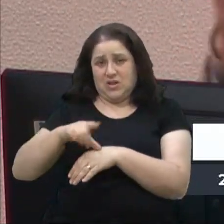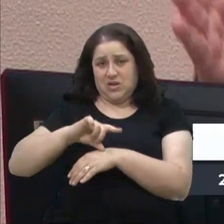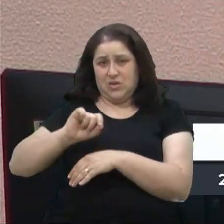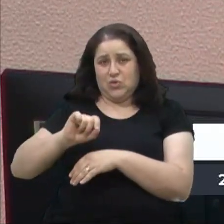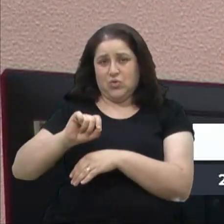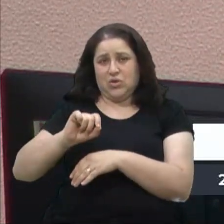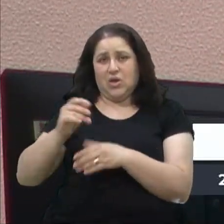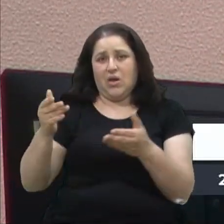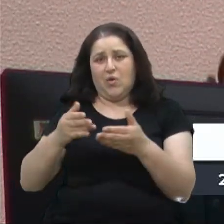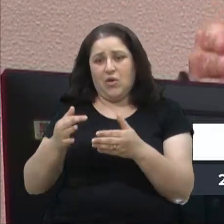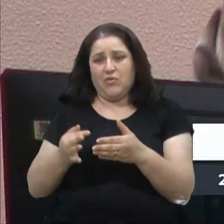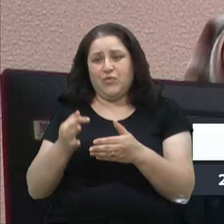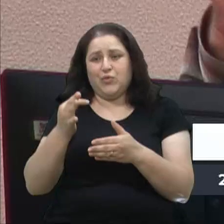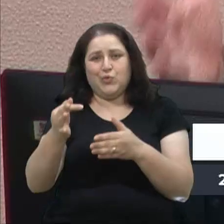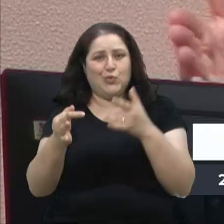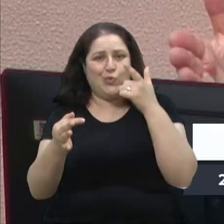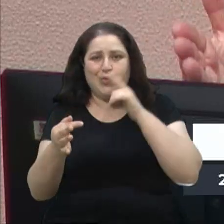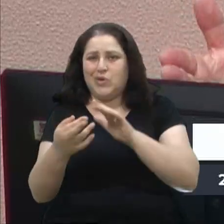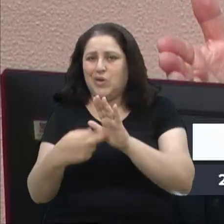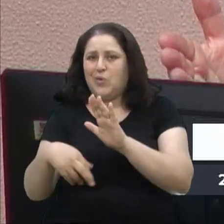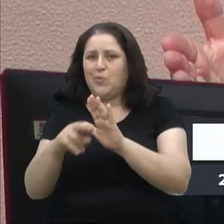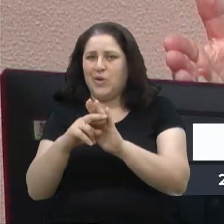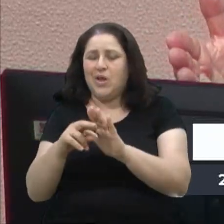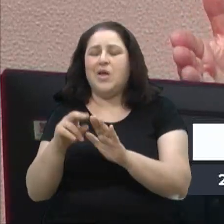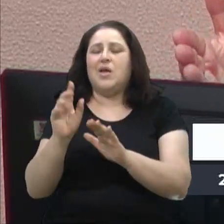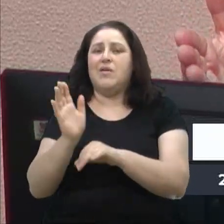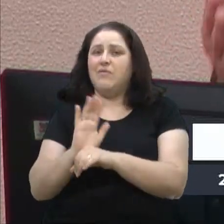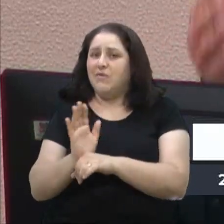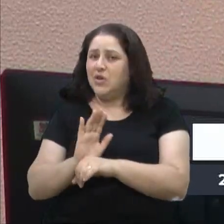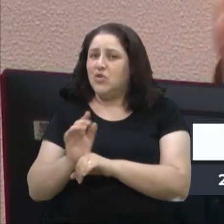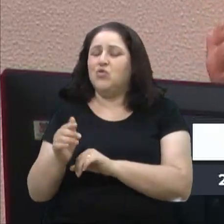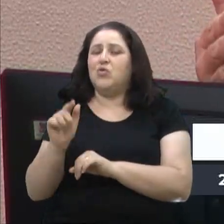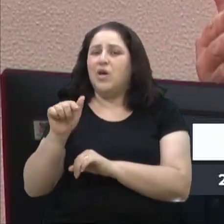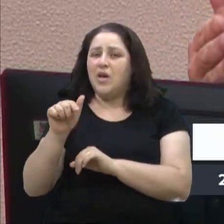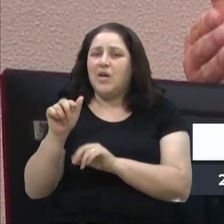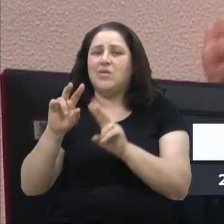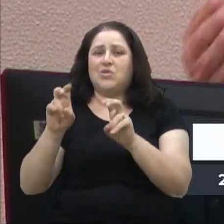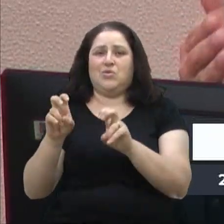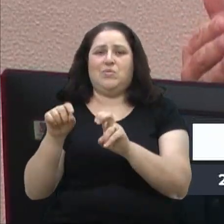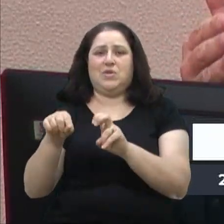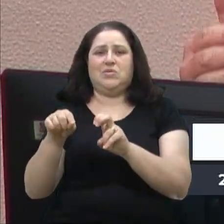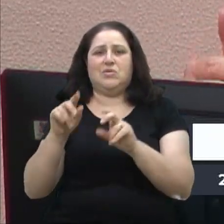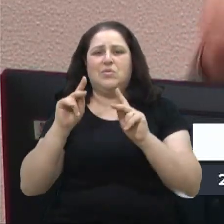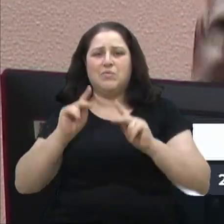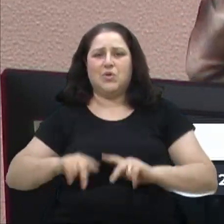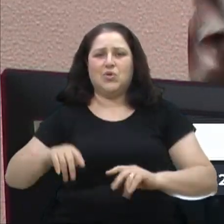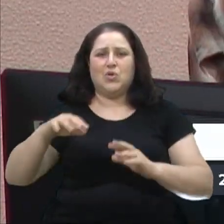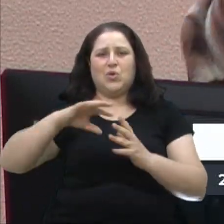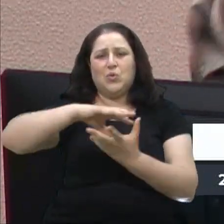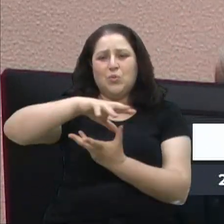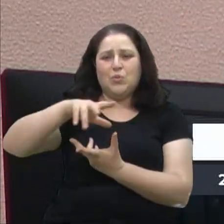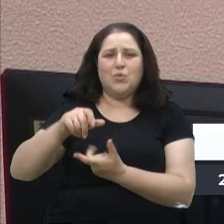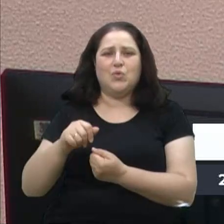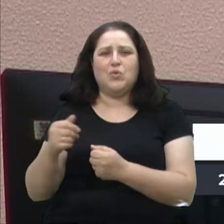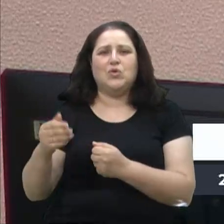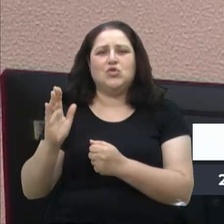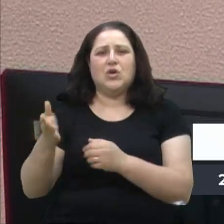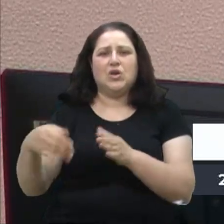ponto irreversível, e esse vídeo se tratava disso. Então são pesquisadores do mundo todo que já estão chegando, e